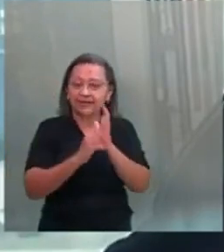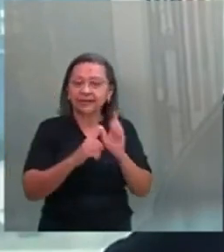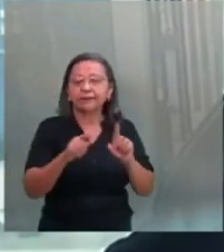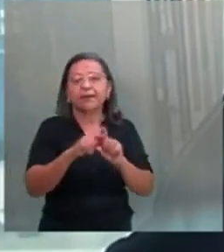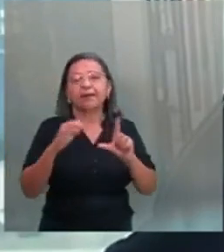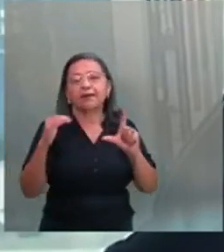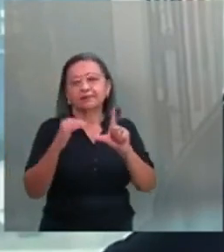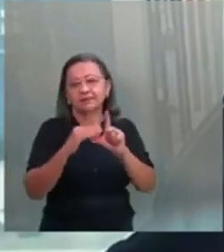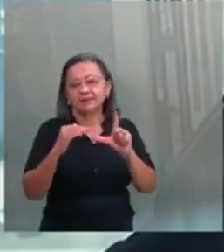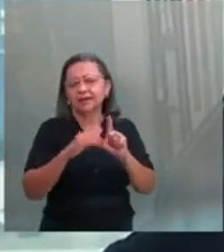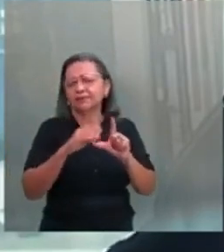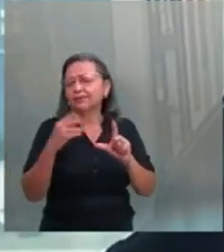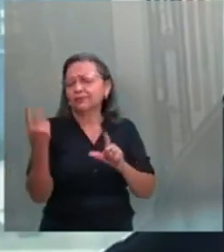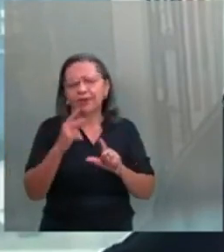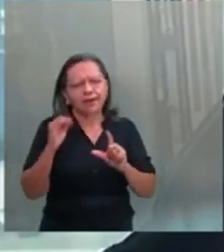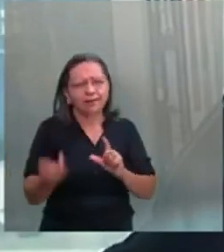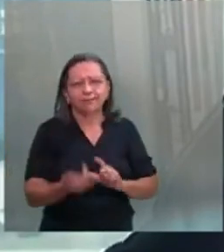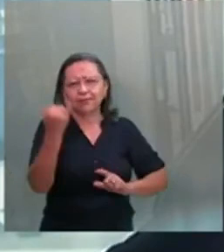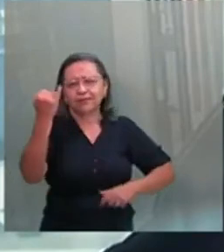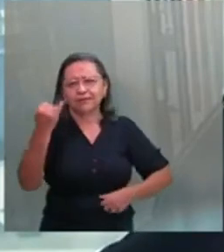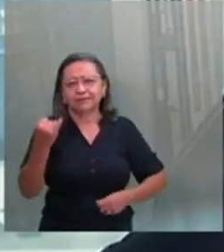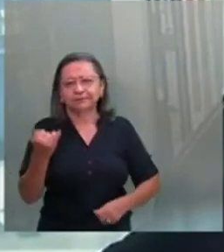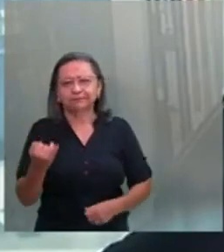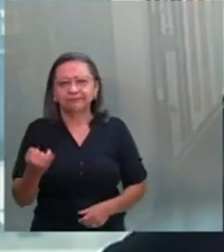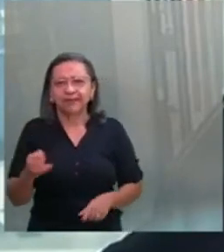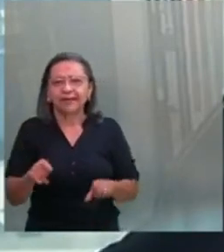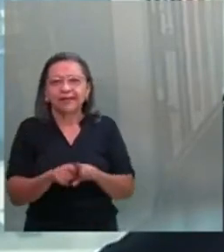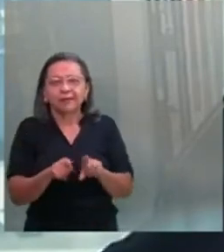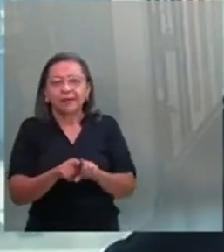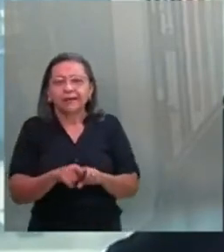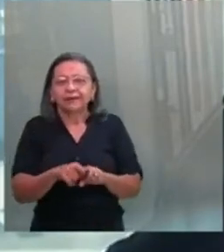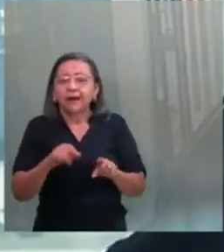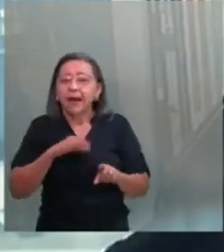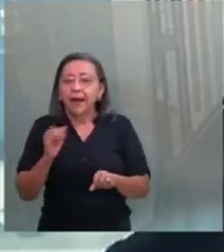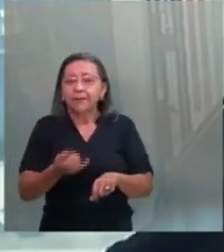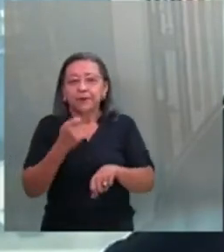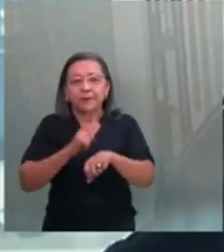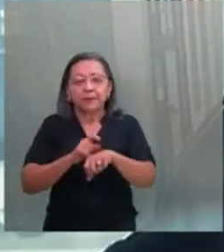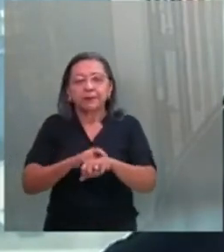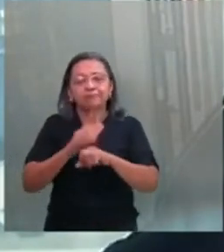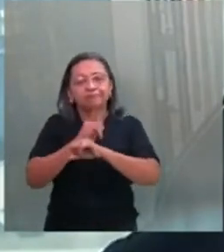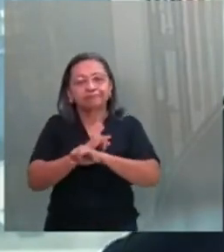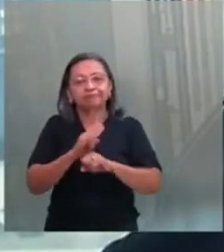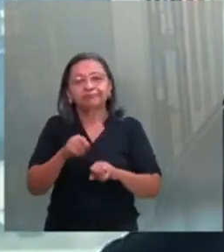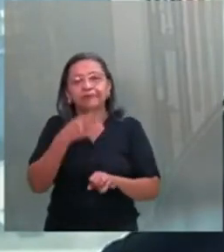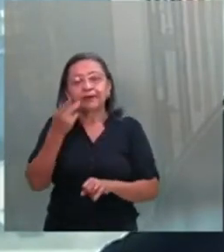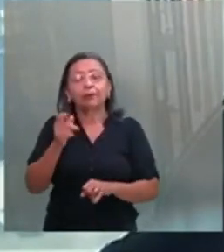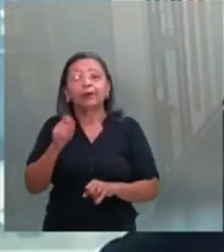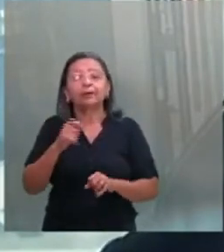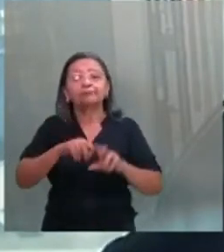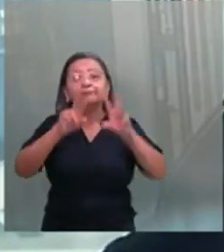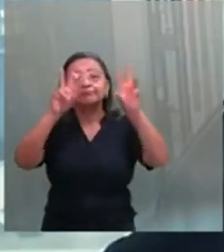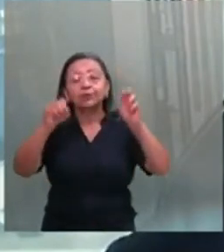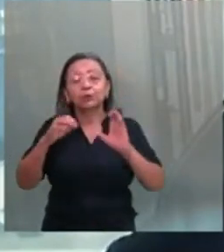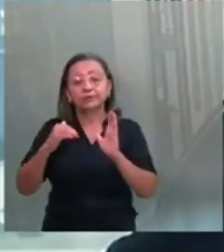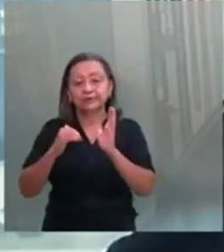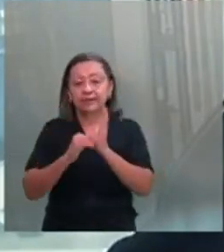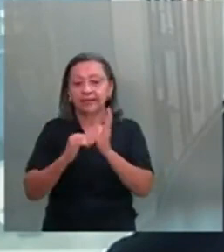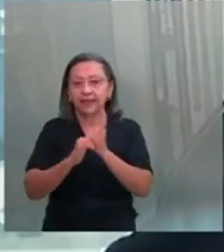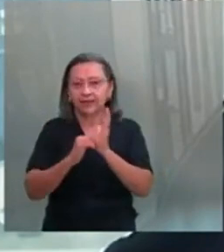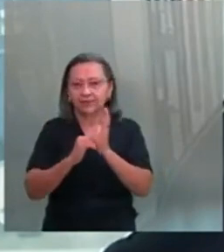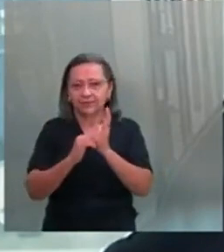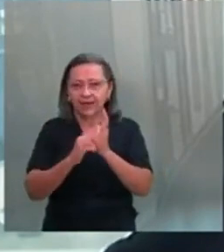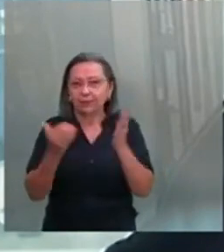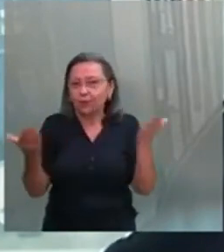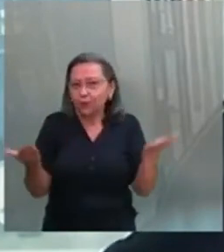é importantíssimo. E também eu queria aproveitar para falar também sobre o Senado como casa. O